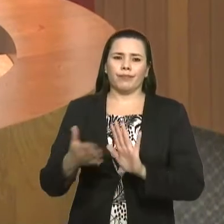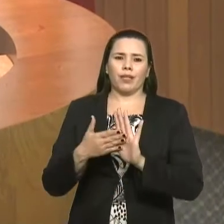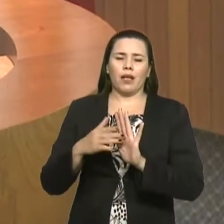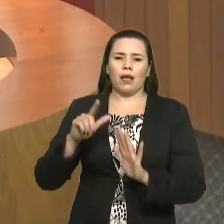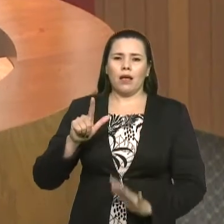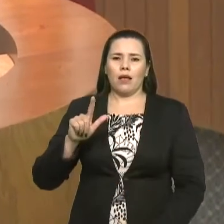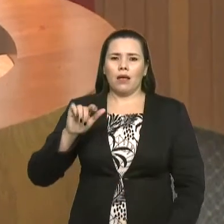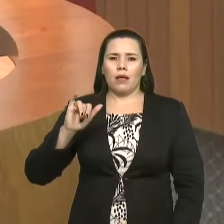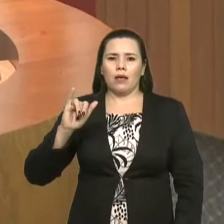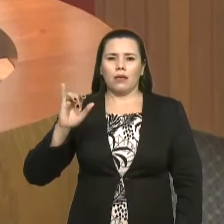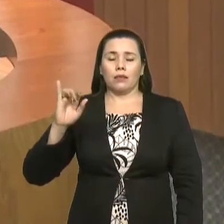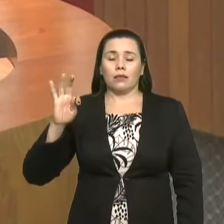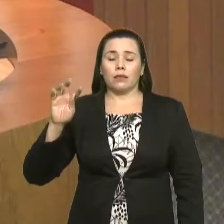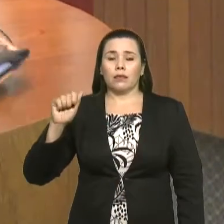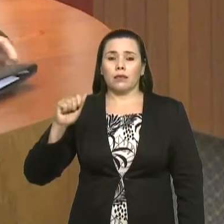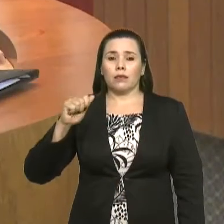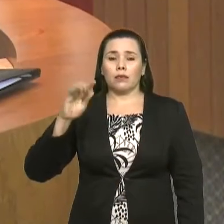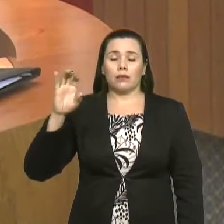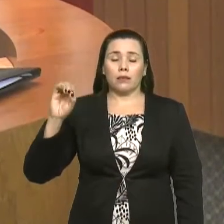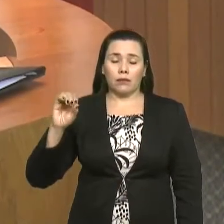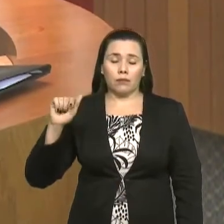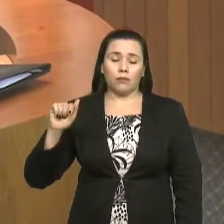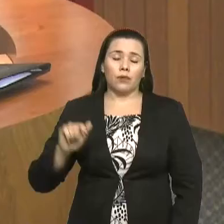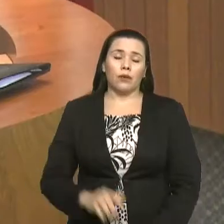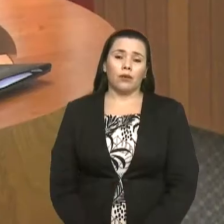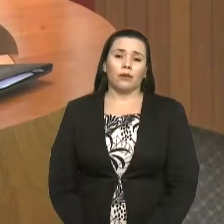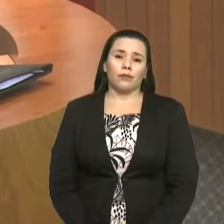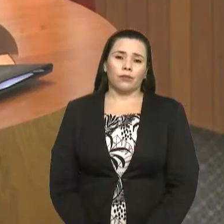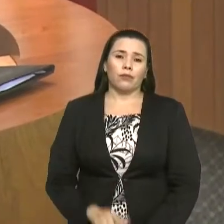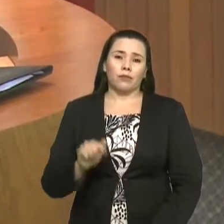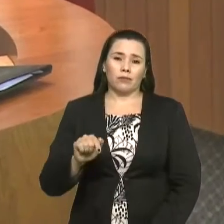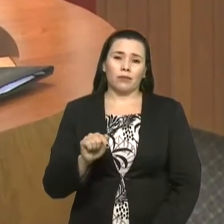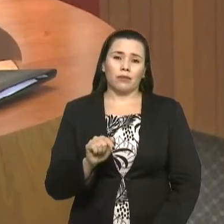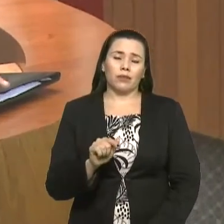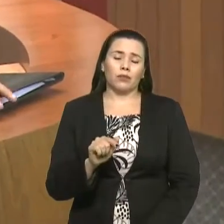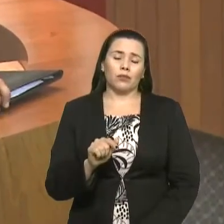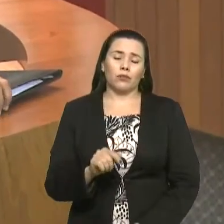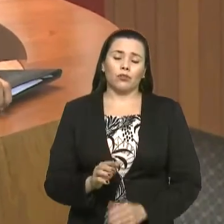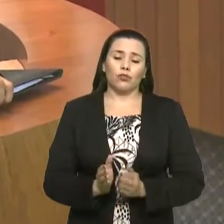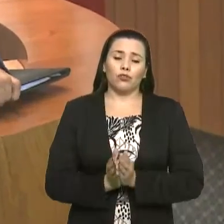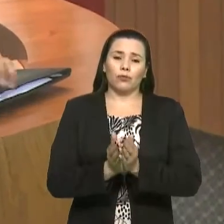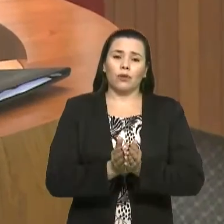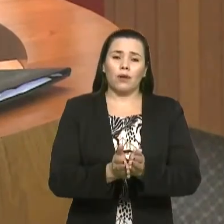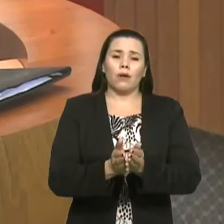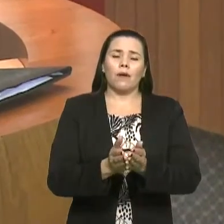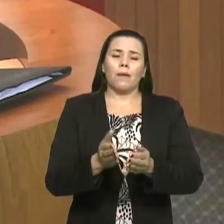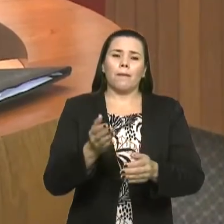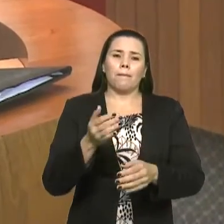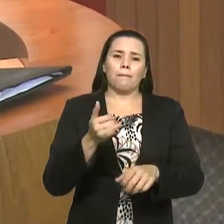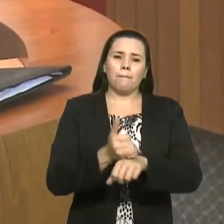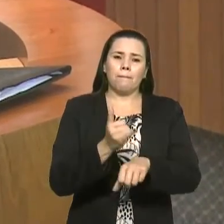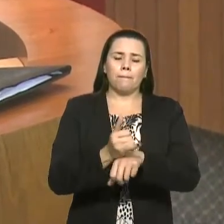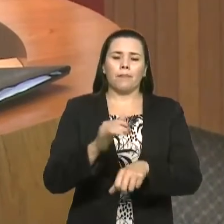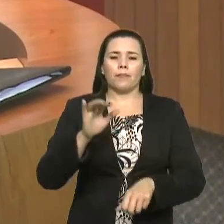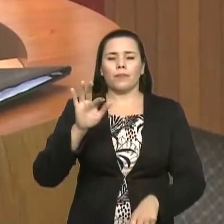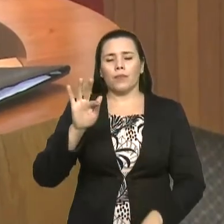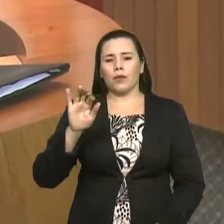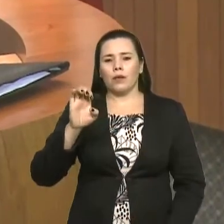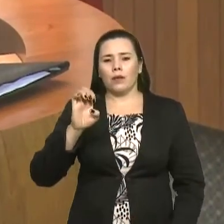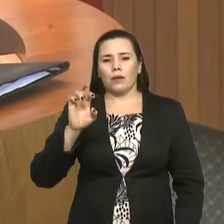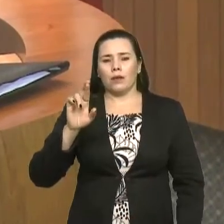Maranhão. Eu espero que o posicionamento do governo, da base do governo, e também os requerimentos que apresentamos.